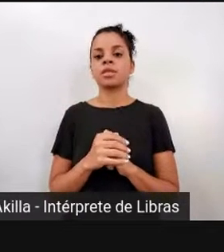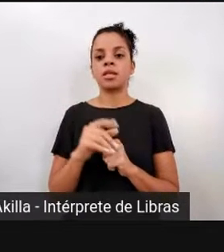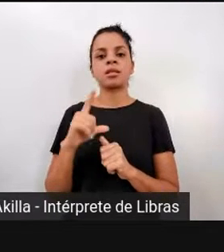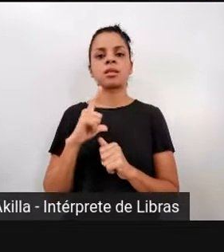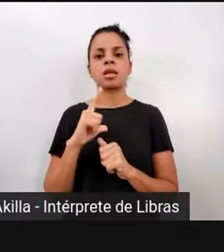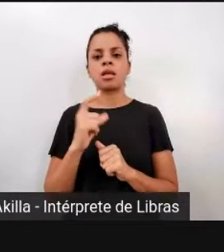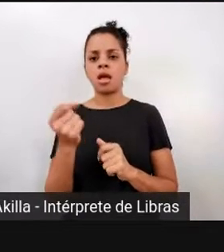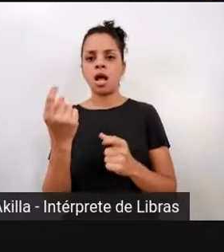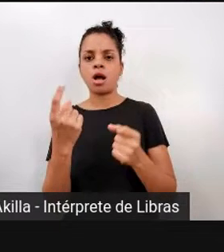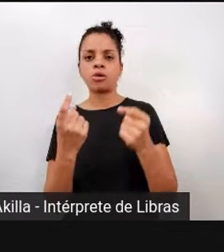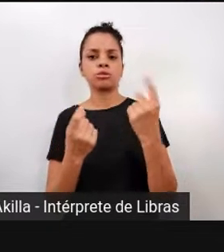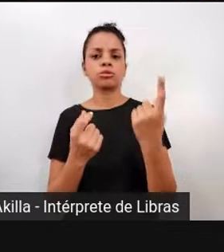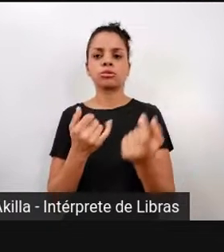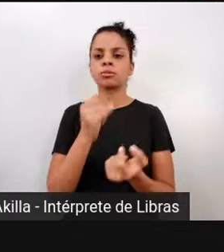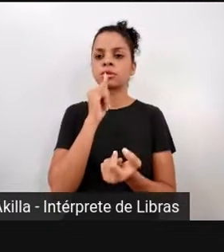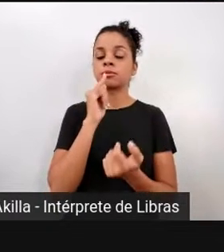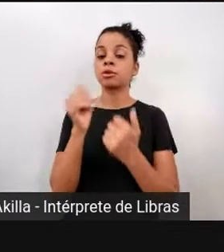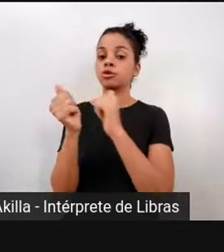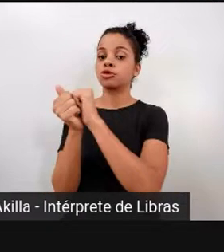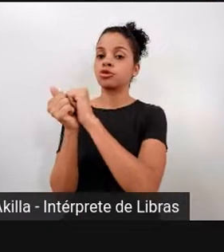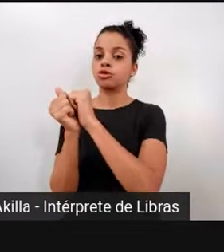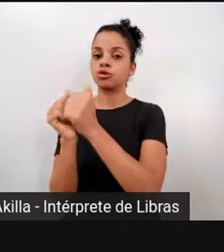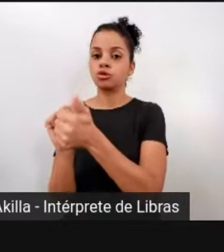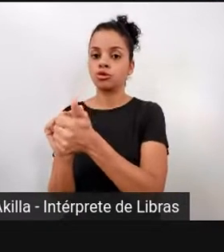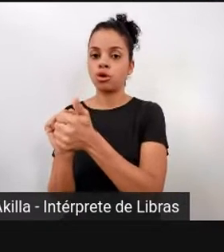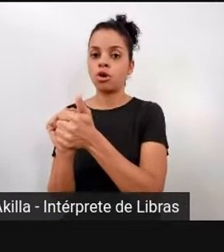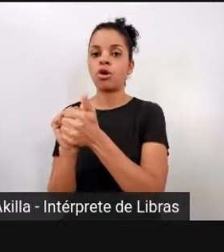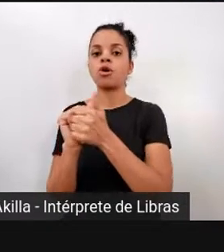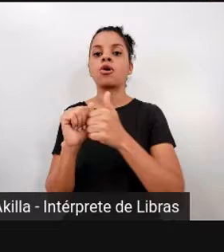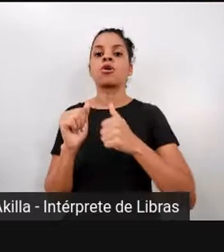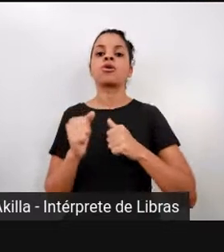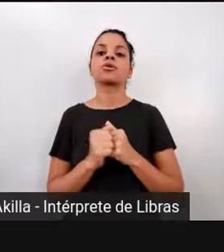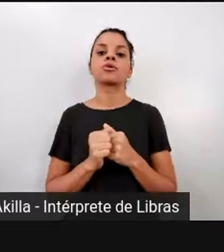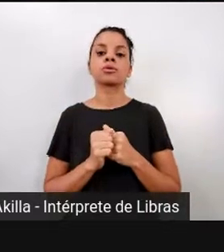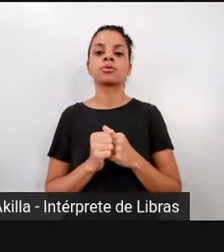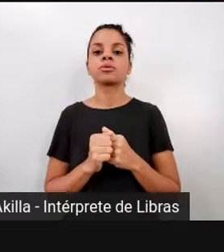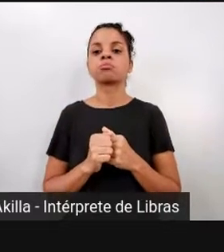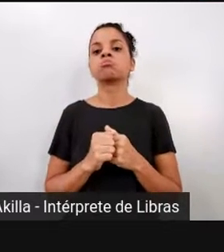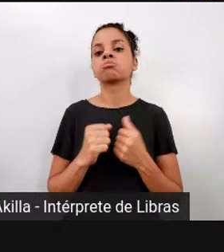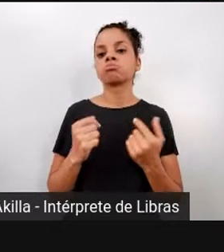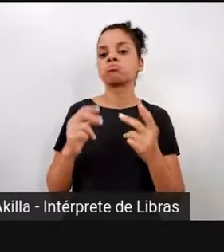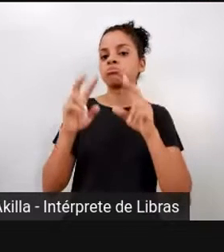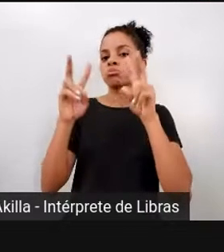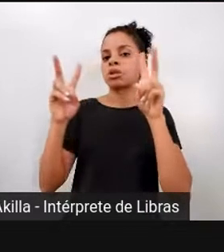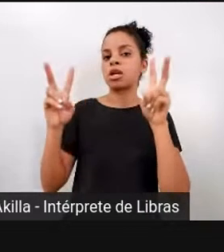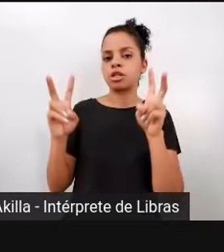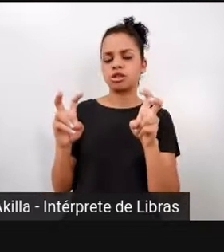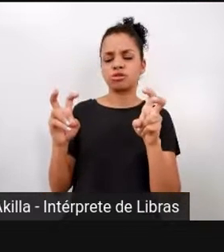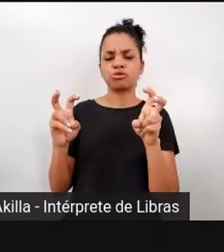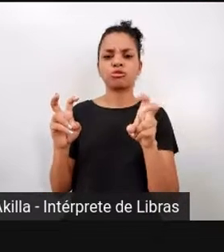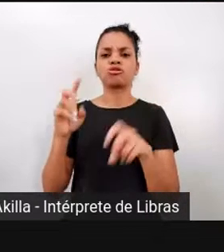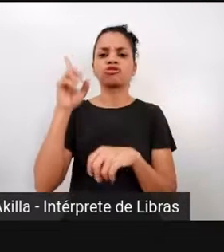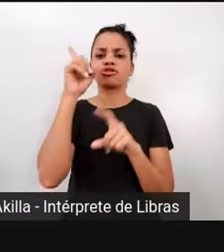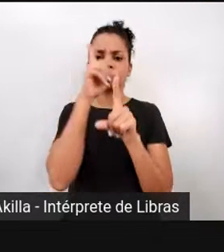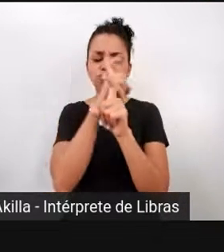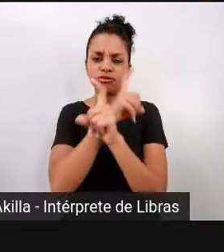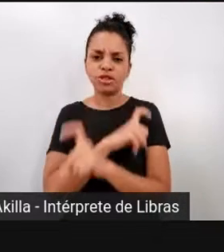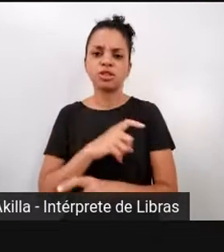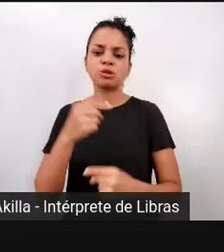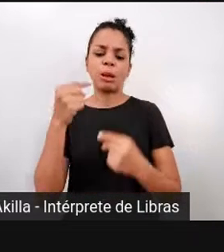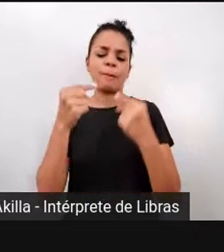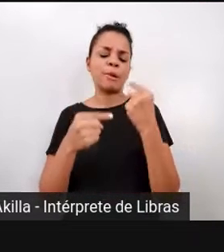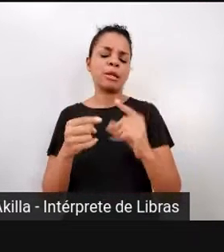exemplo, jogos que têm muita aceitação entre o público infanto-juvenil. Então, você trata de assuntos áridos como política,